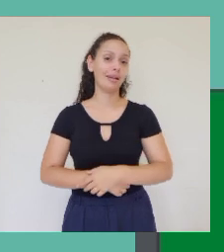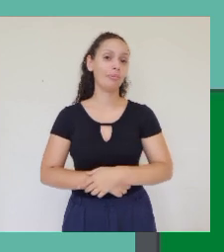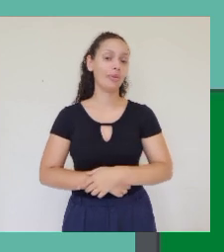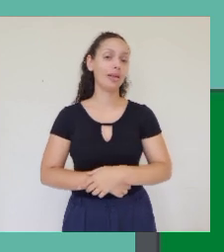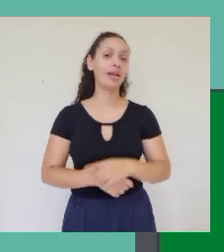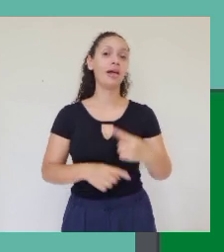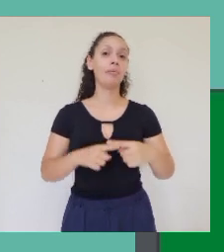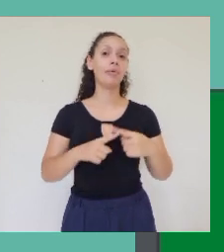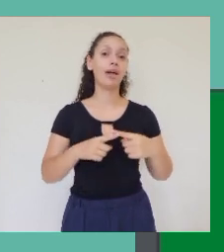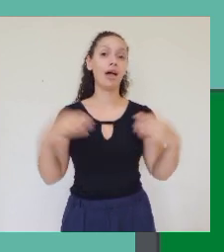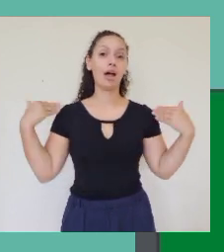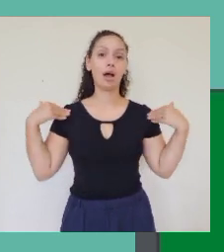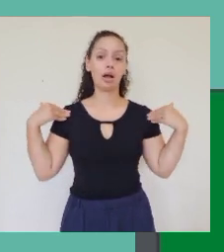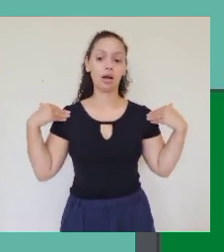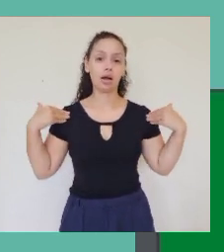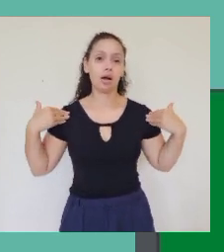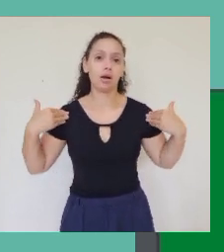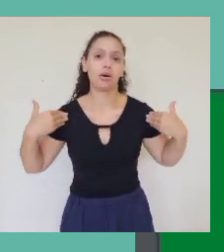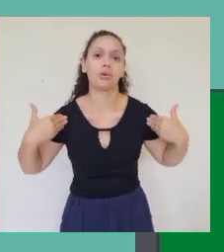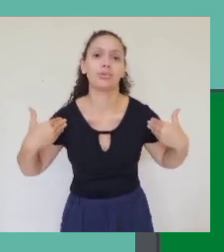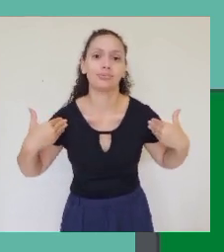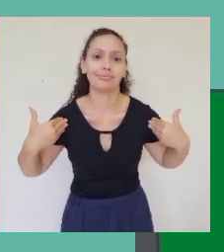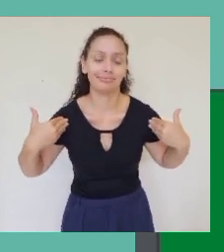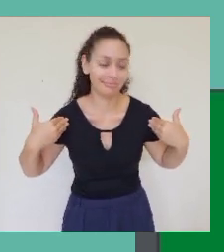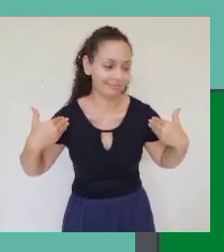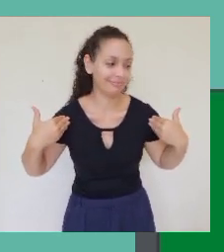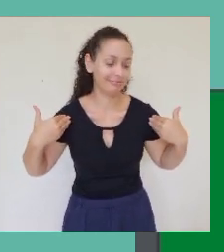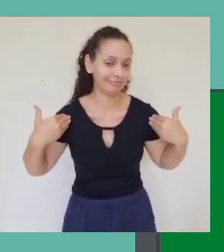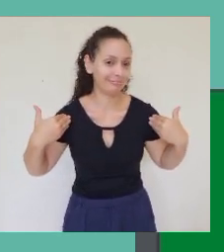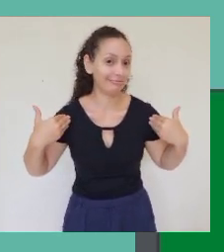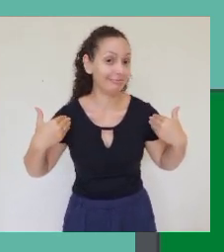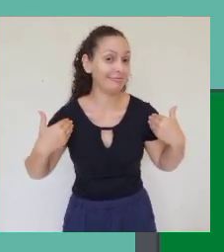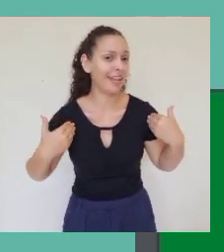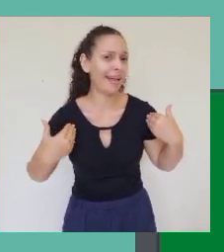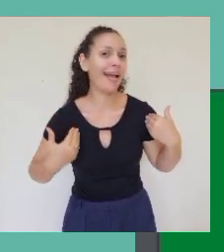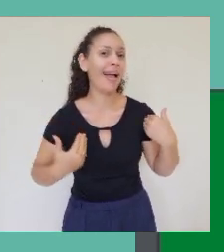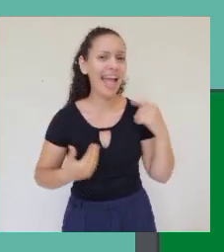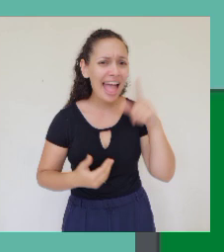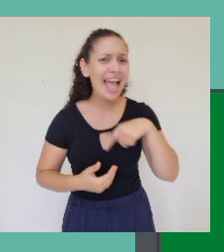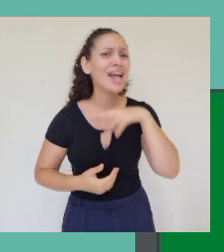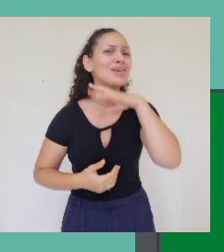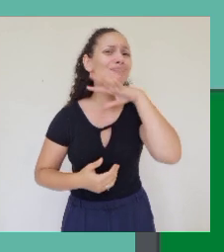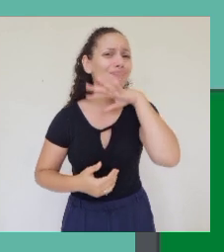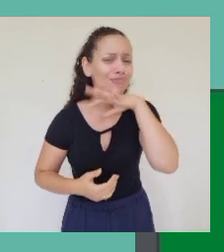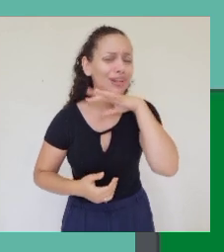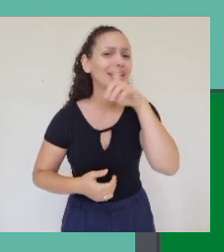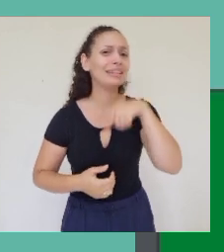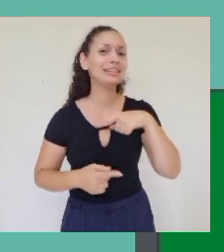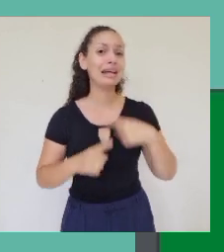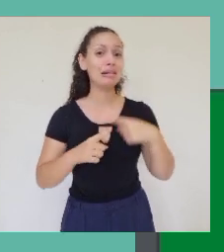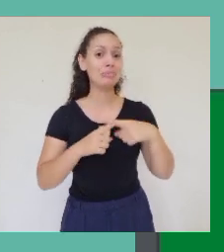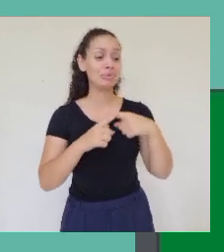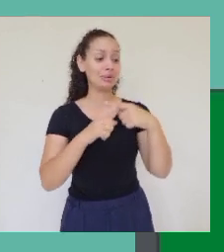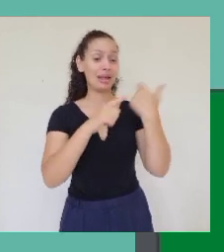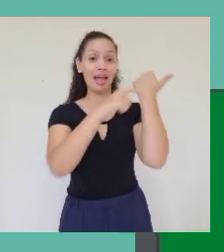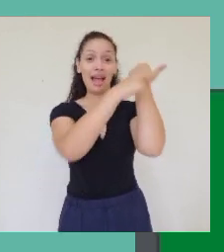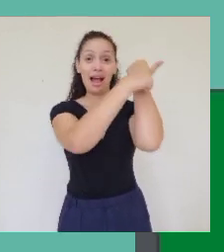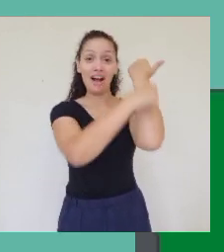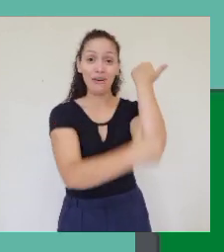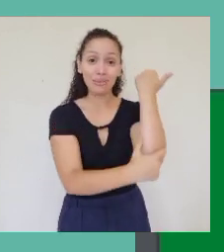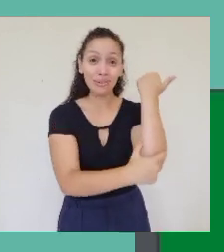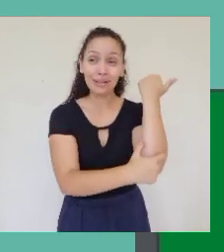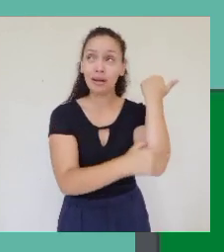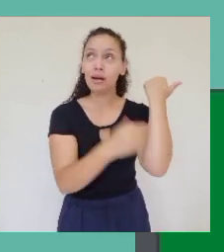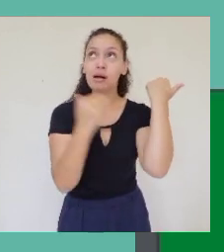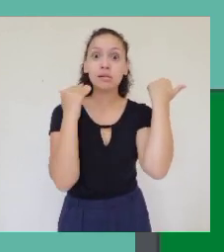ela é muito maléfica porque, olha para vocês verem, ele perde praticamente toda a curvatura, né? A coluna fica praticamente